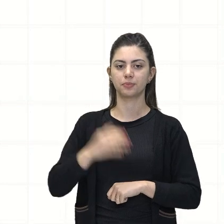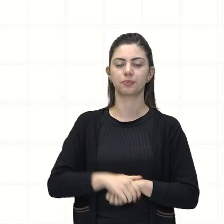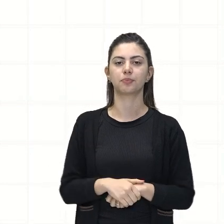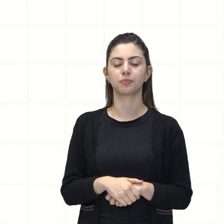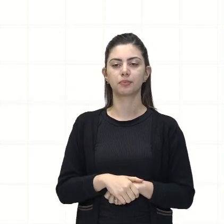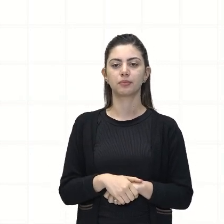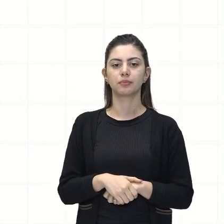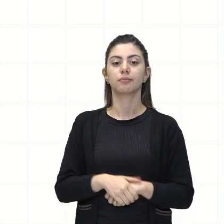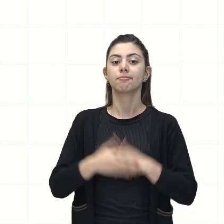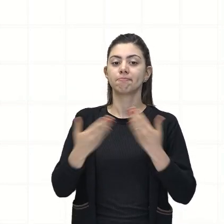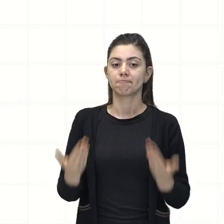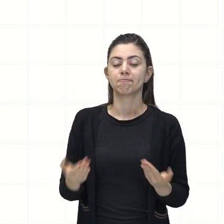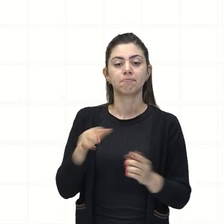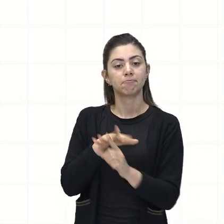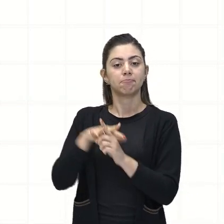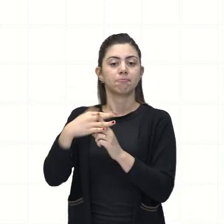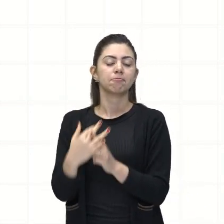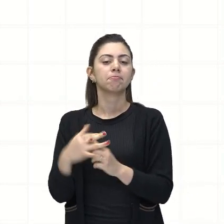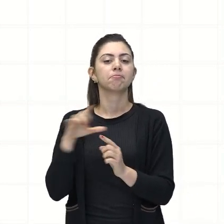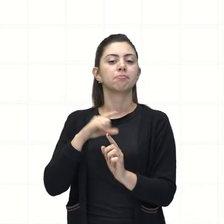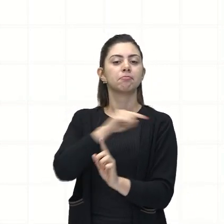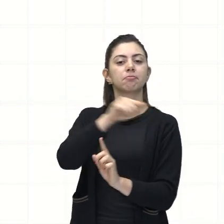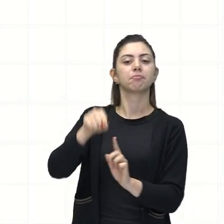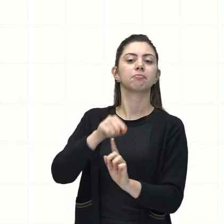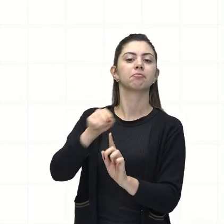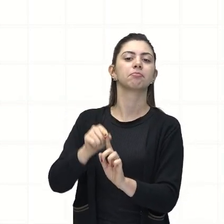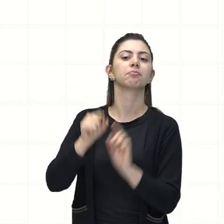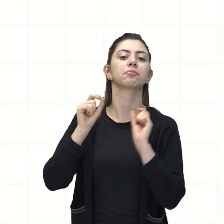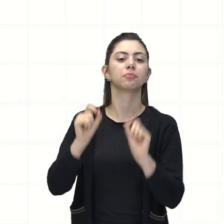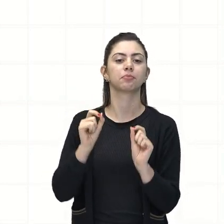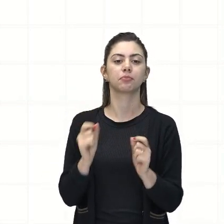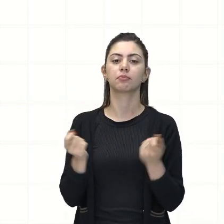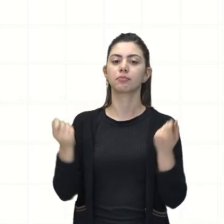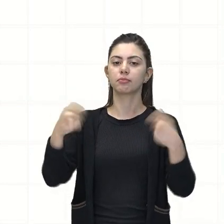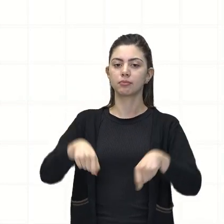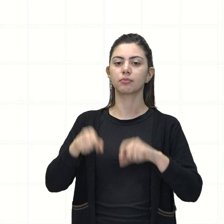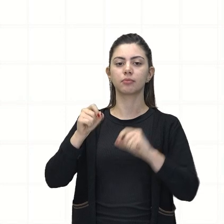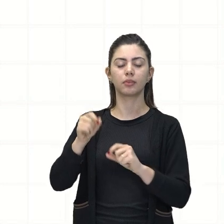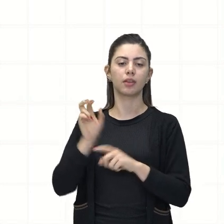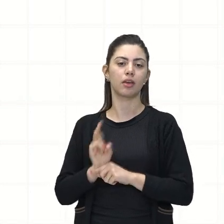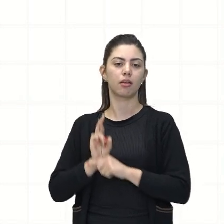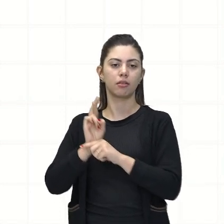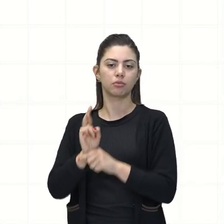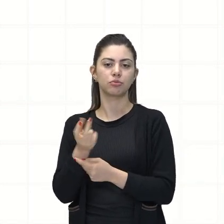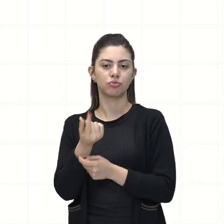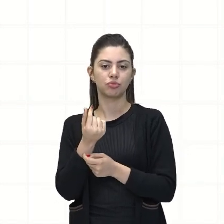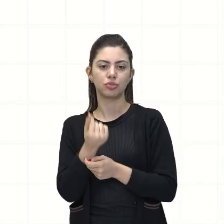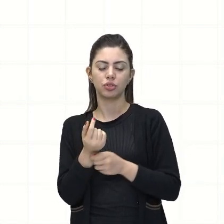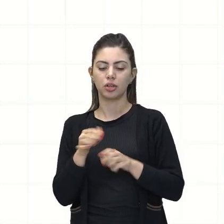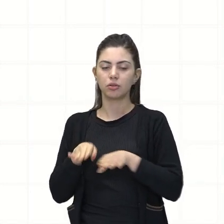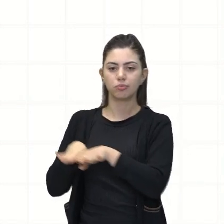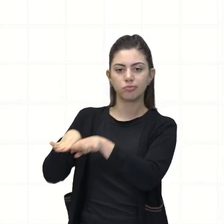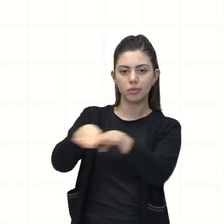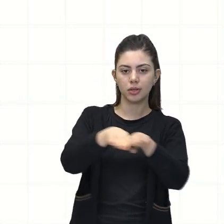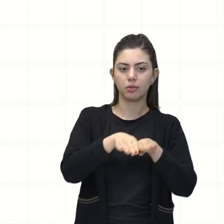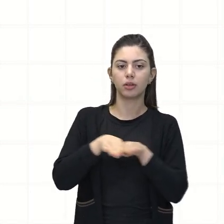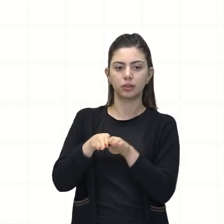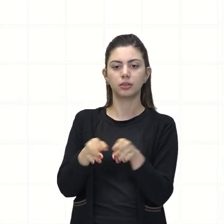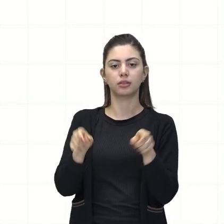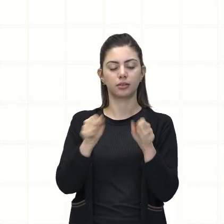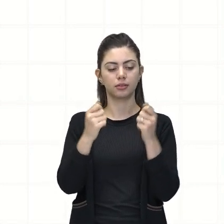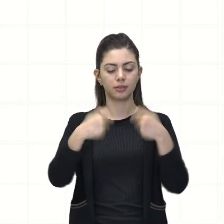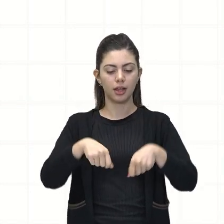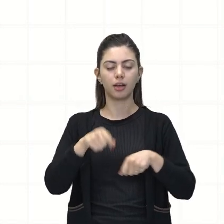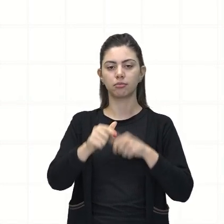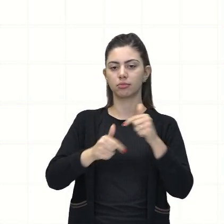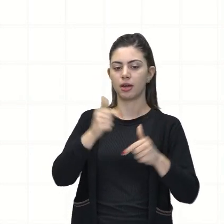bom? O socialismo propõe, em tese, tá, a distribuição mais equitativa de recursos e oportunidades